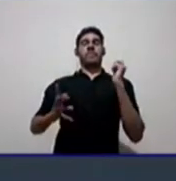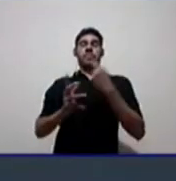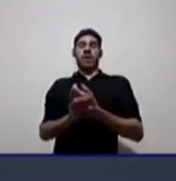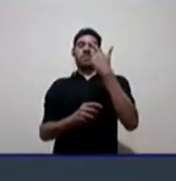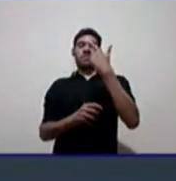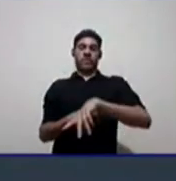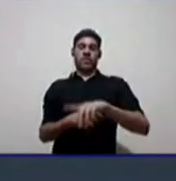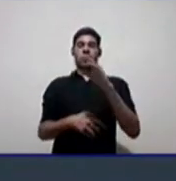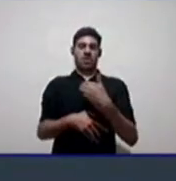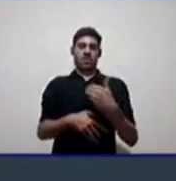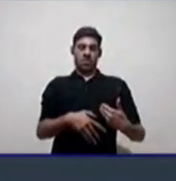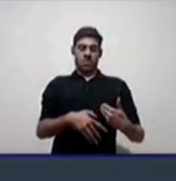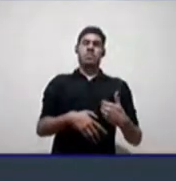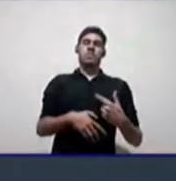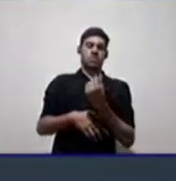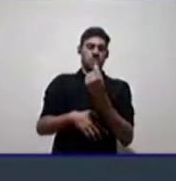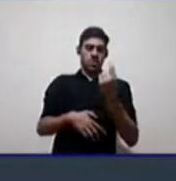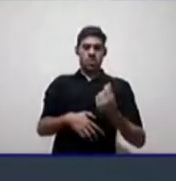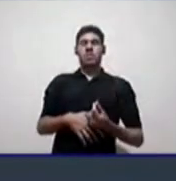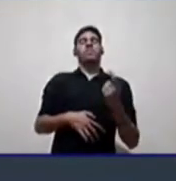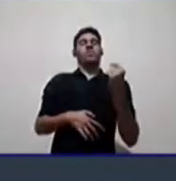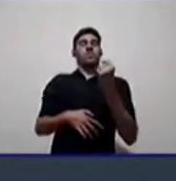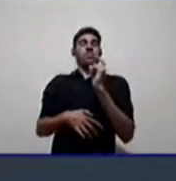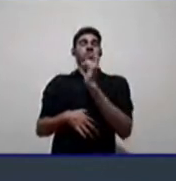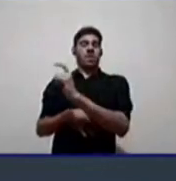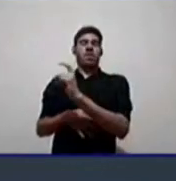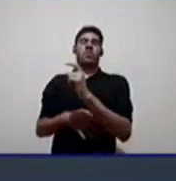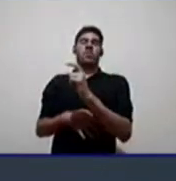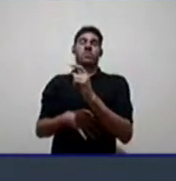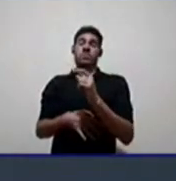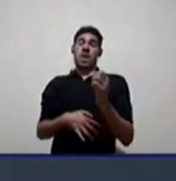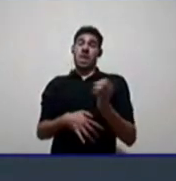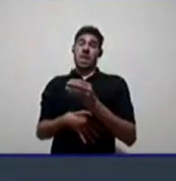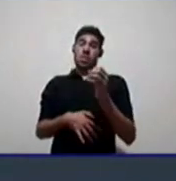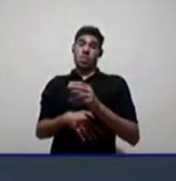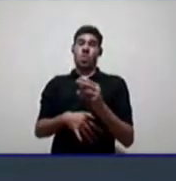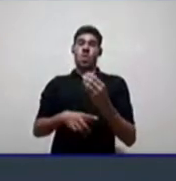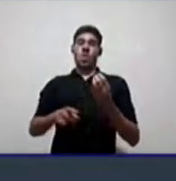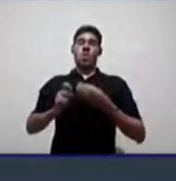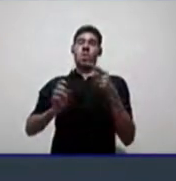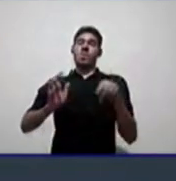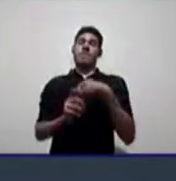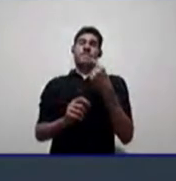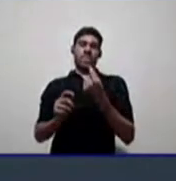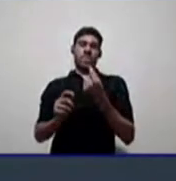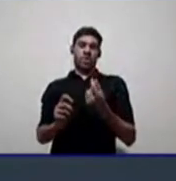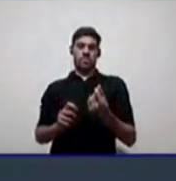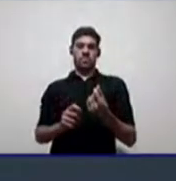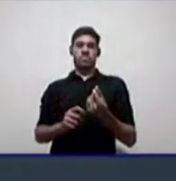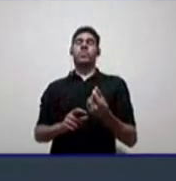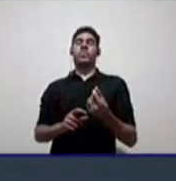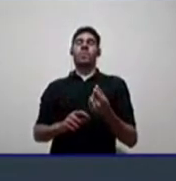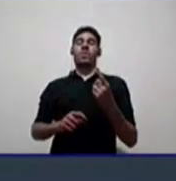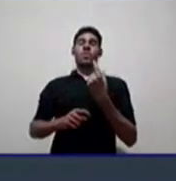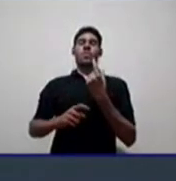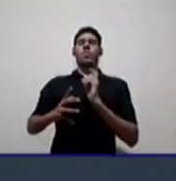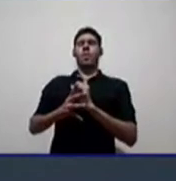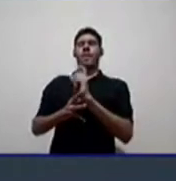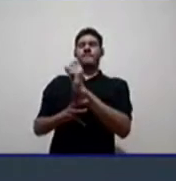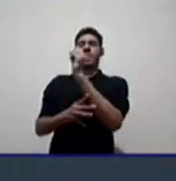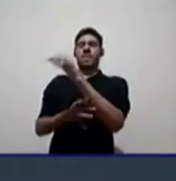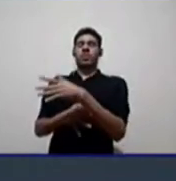erário o valor transferido, devidamente atualizado e com recursos próprios. O valor depositado indevidamente